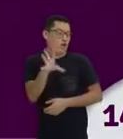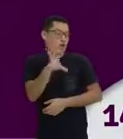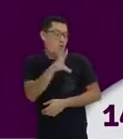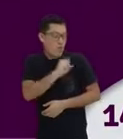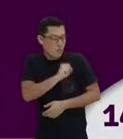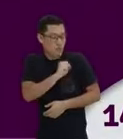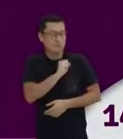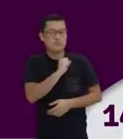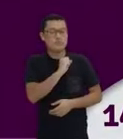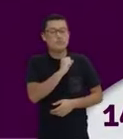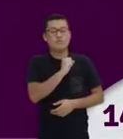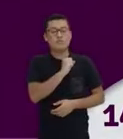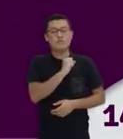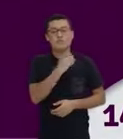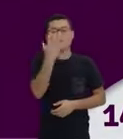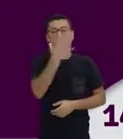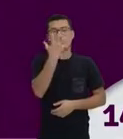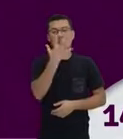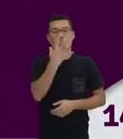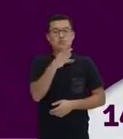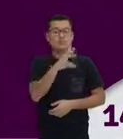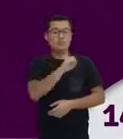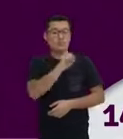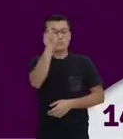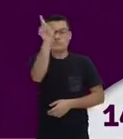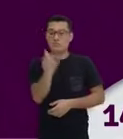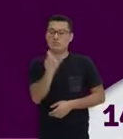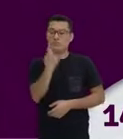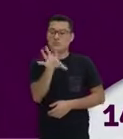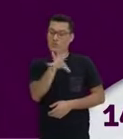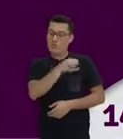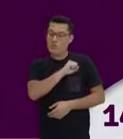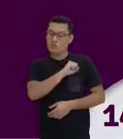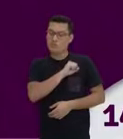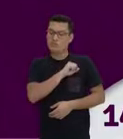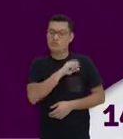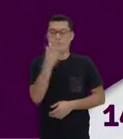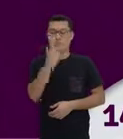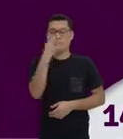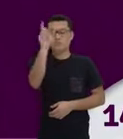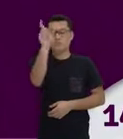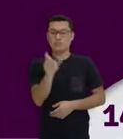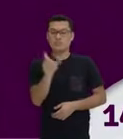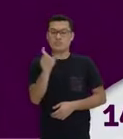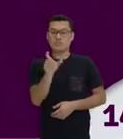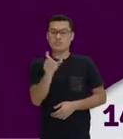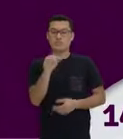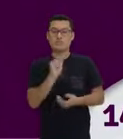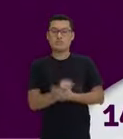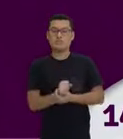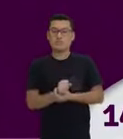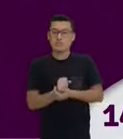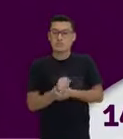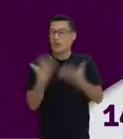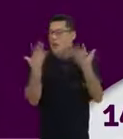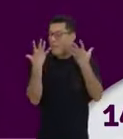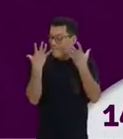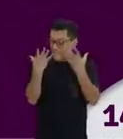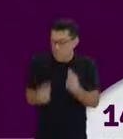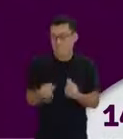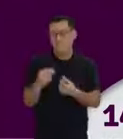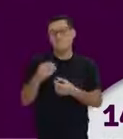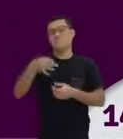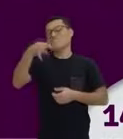gosto musical pessoal Pô o gosto musical pessoal ele também vai influenciar muito